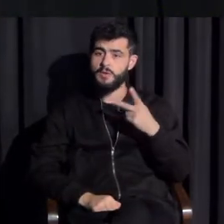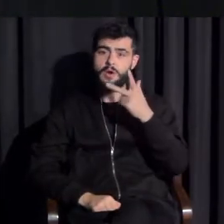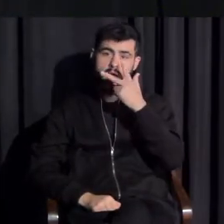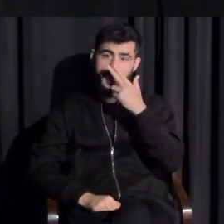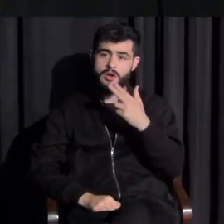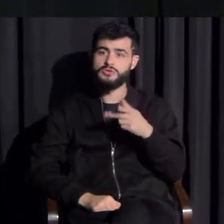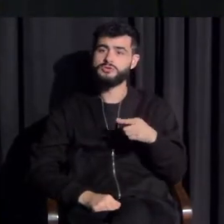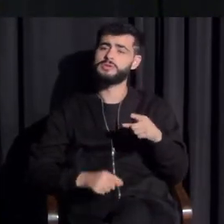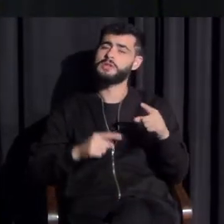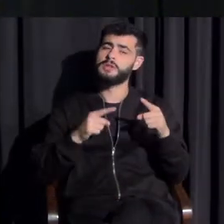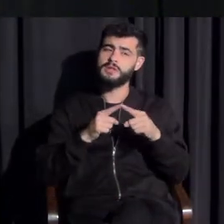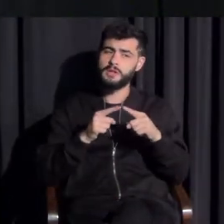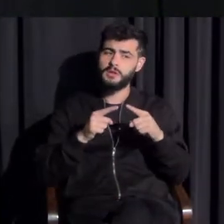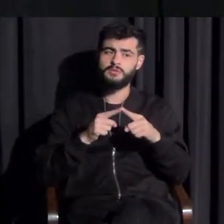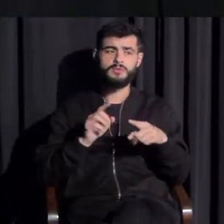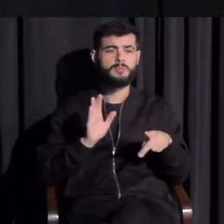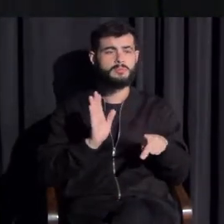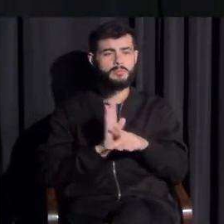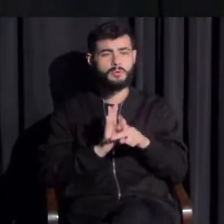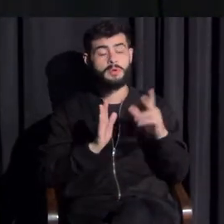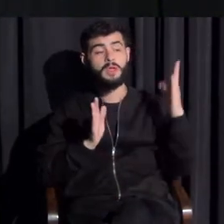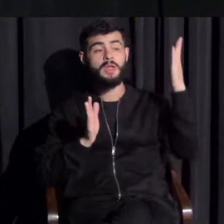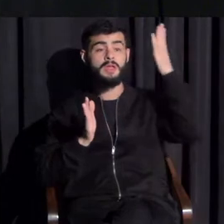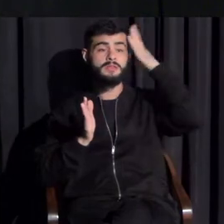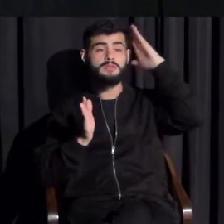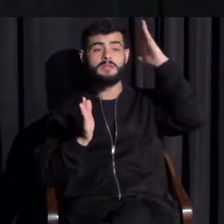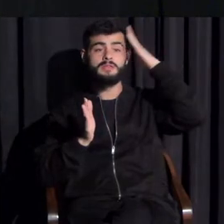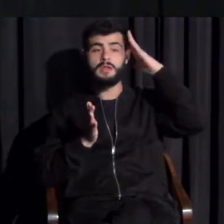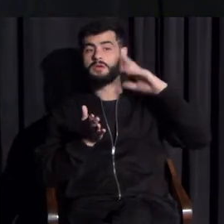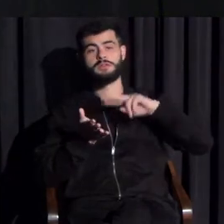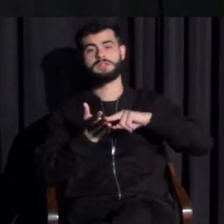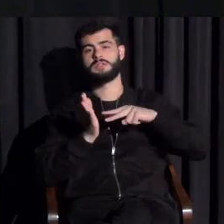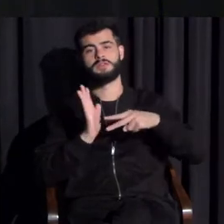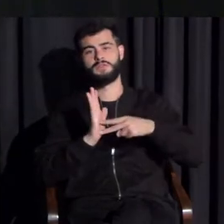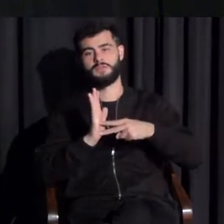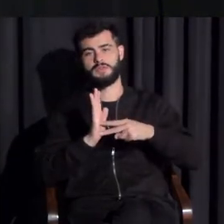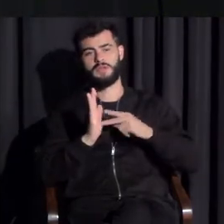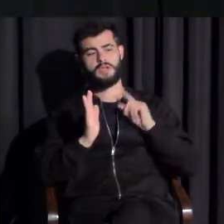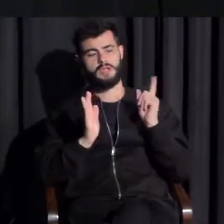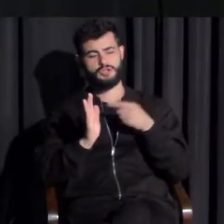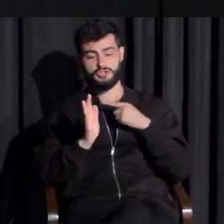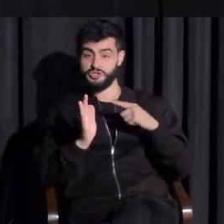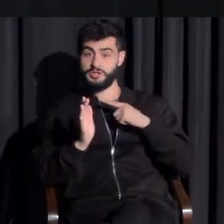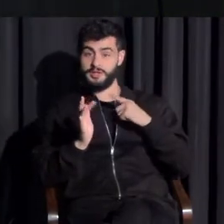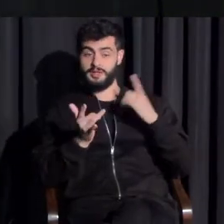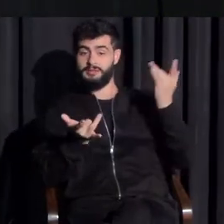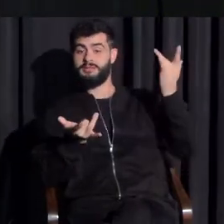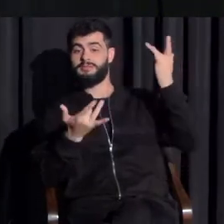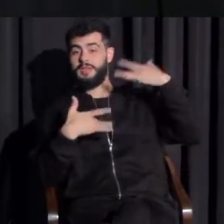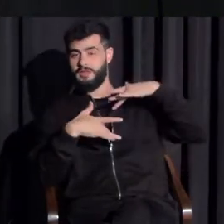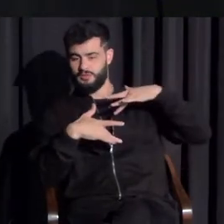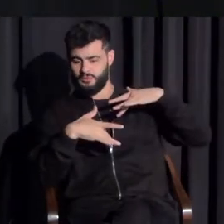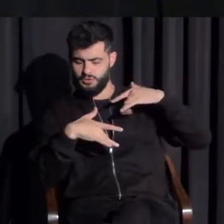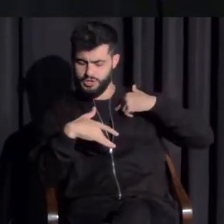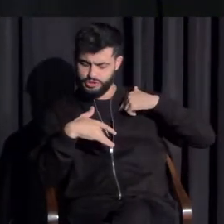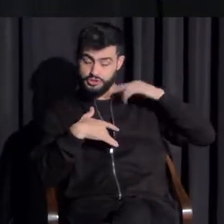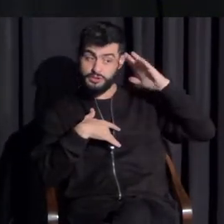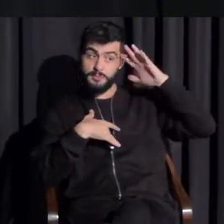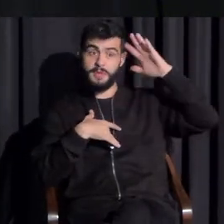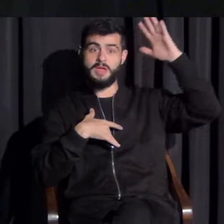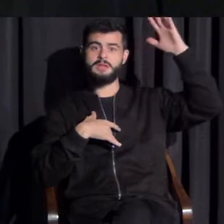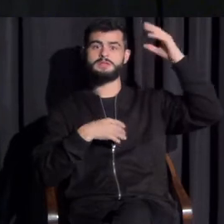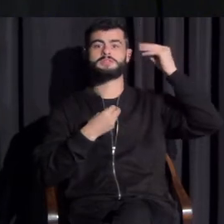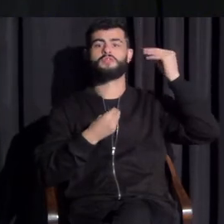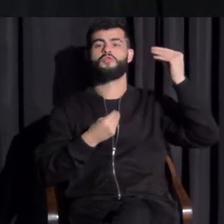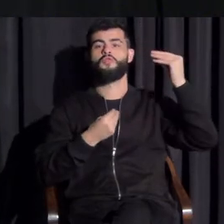sobre o que, que a gente carrega e como é que a gente suscita, né? O que, que a gente pensa, né? O que, que a gente, enfim, como que a